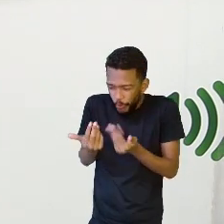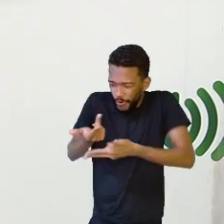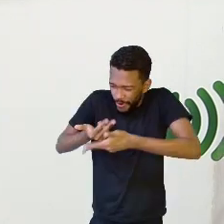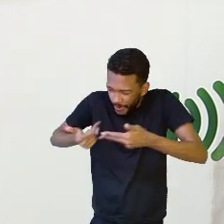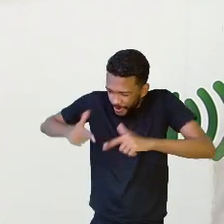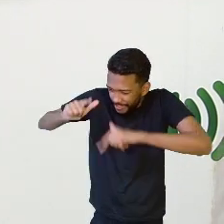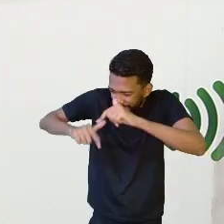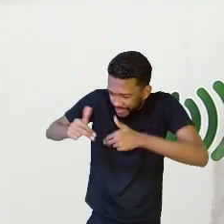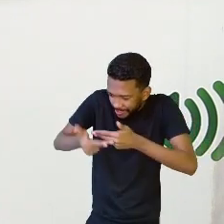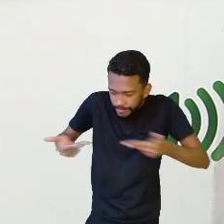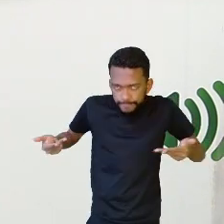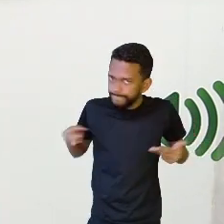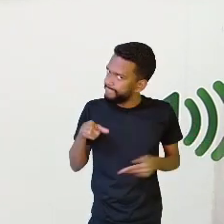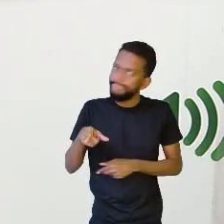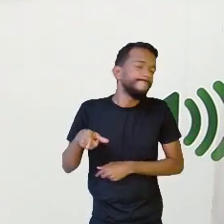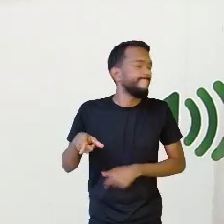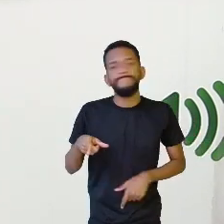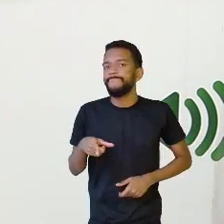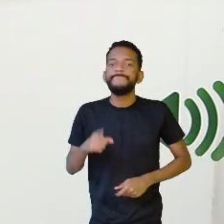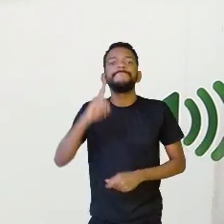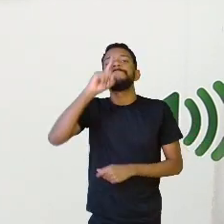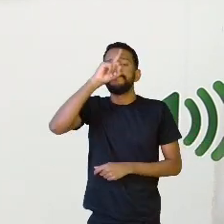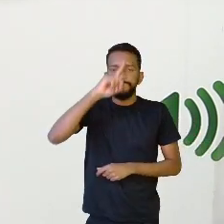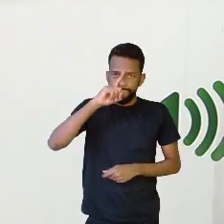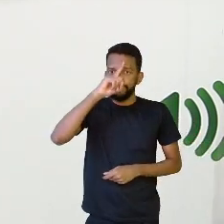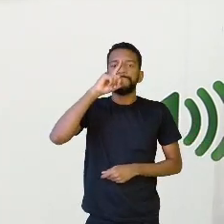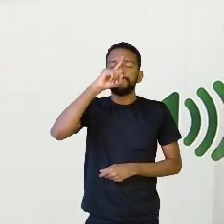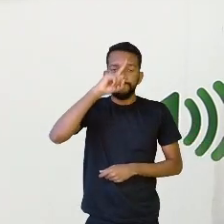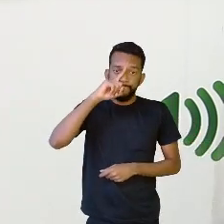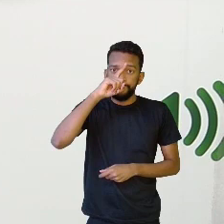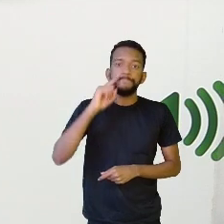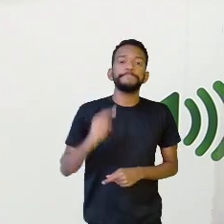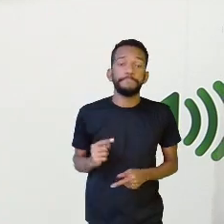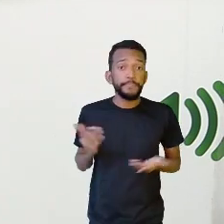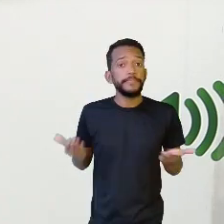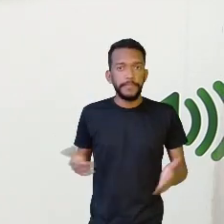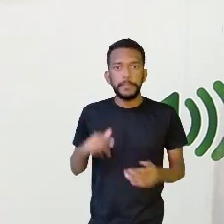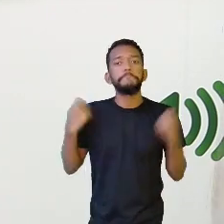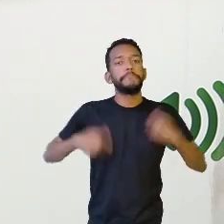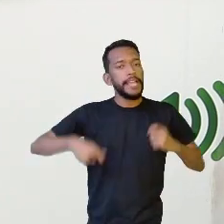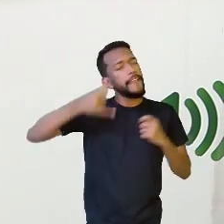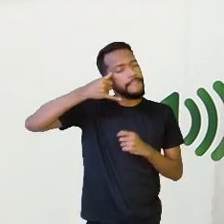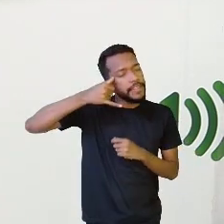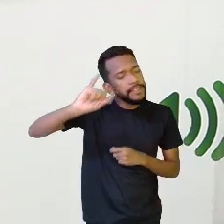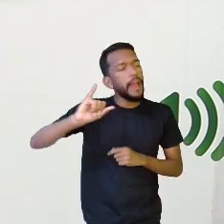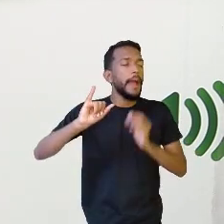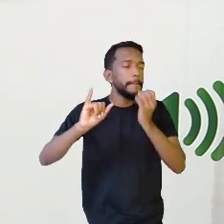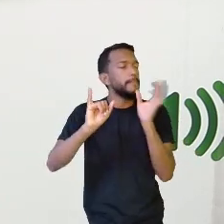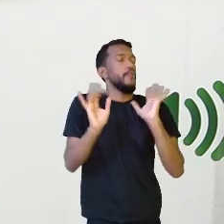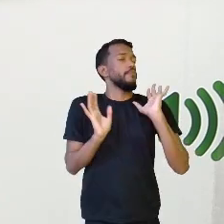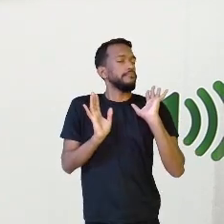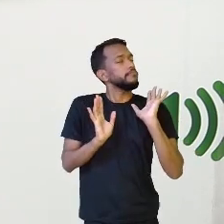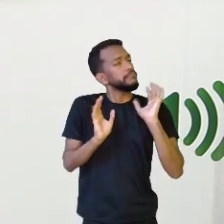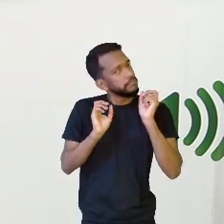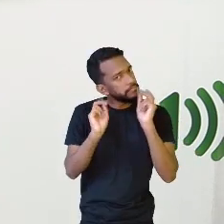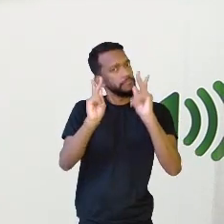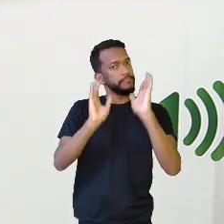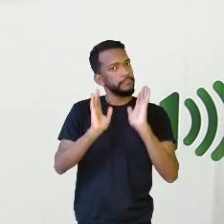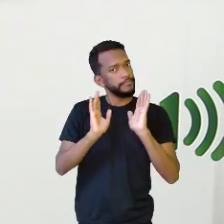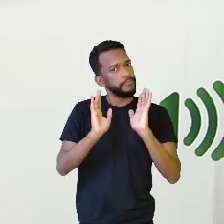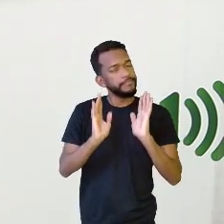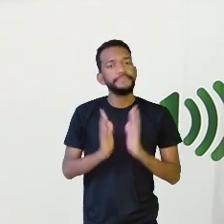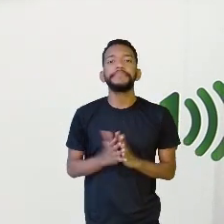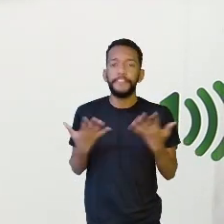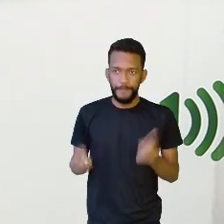com os combustíveis, eles são muito perigosos. Então, se a gente puder evitar, melhor ainda, beleza?